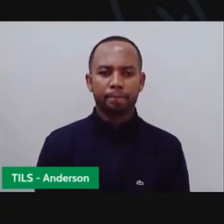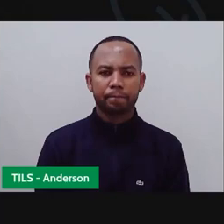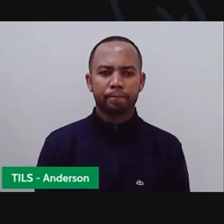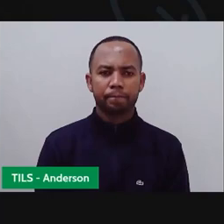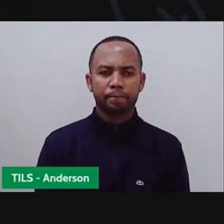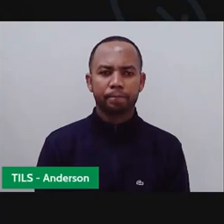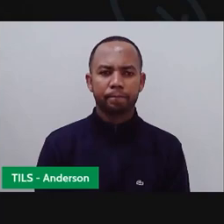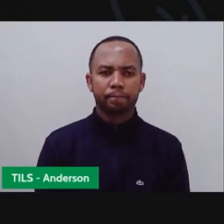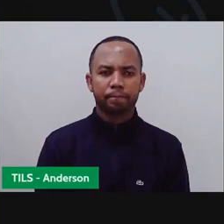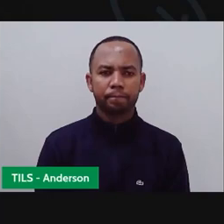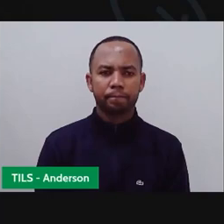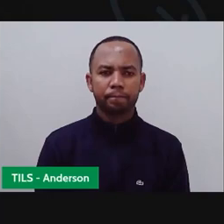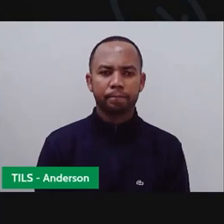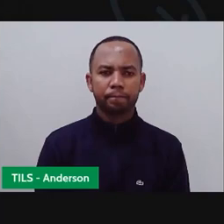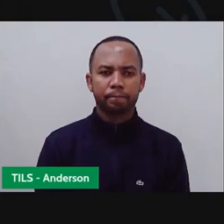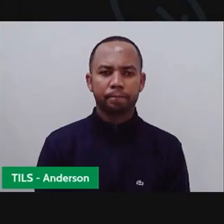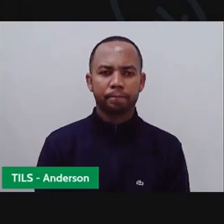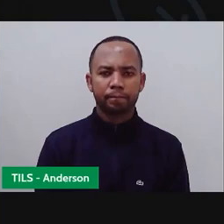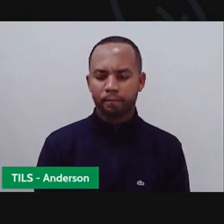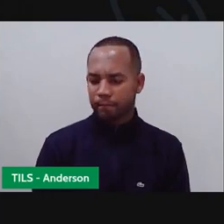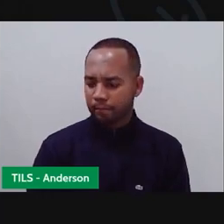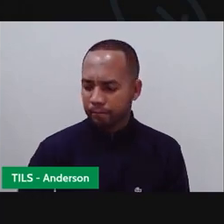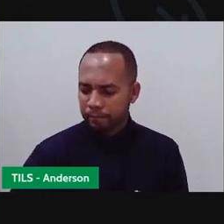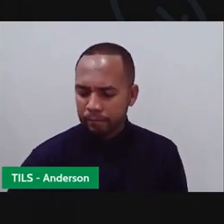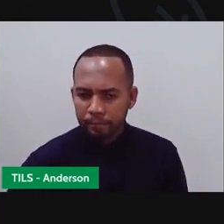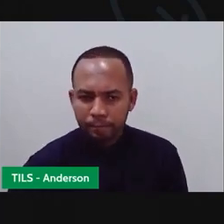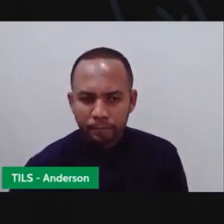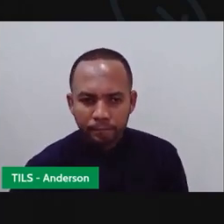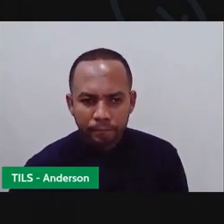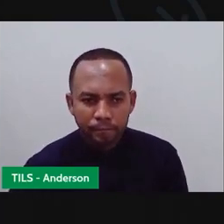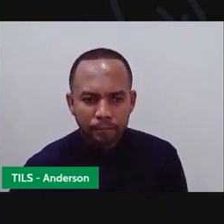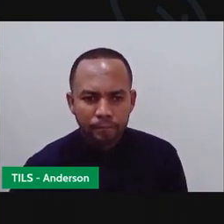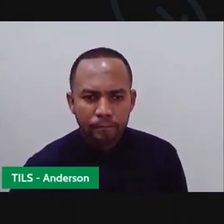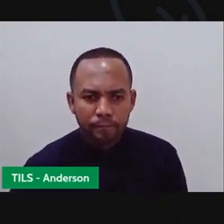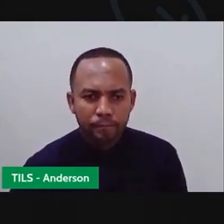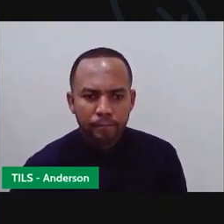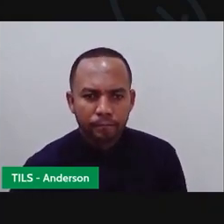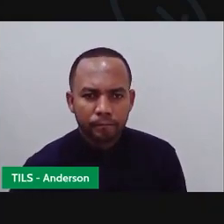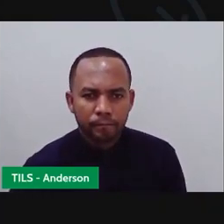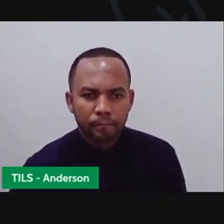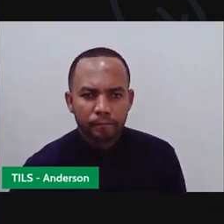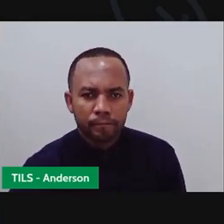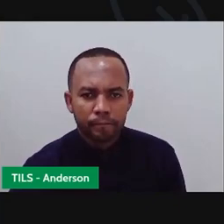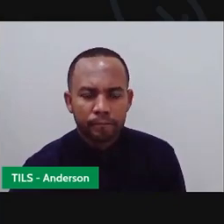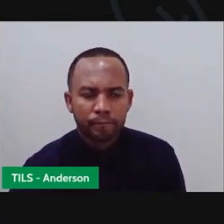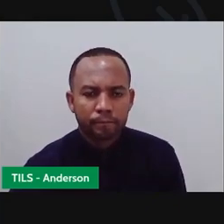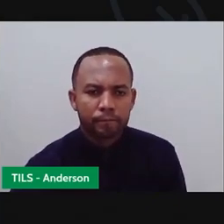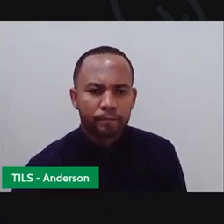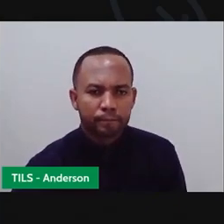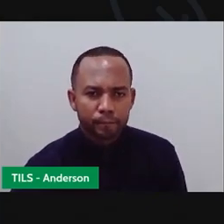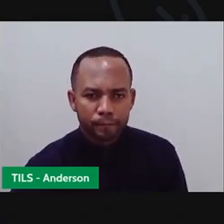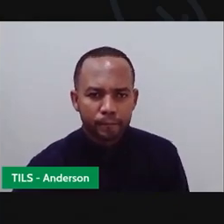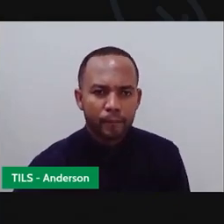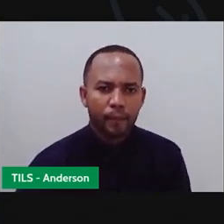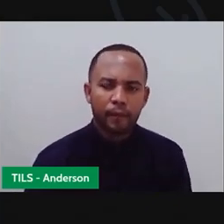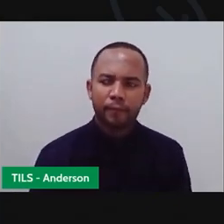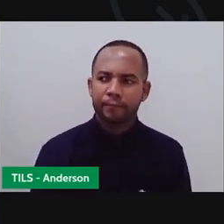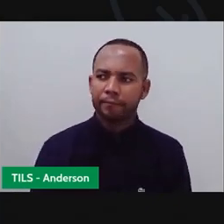322 21 e 21 só consertar esse meu três a gente não ficou legal não viu gente